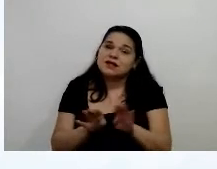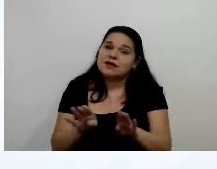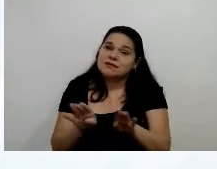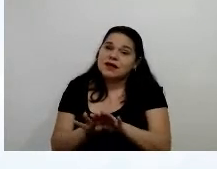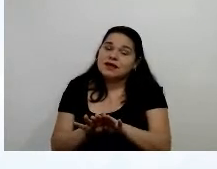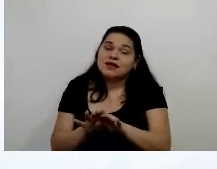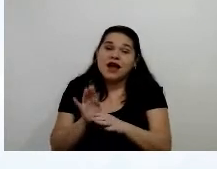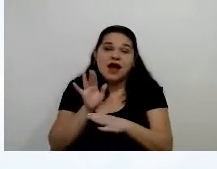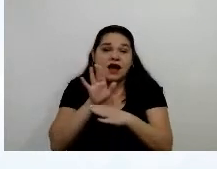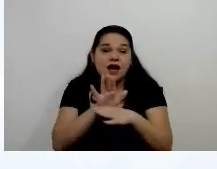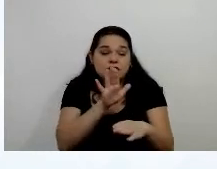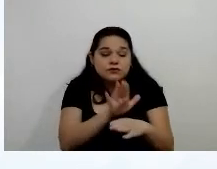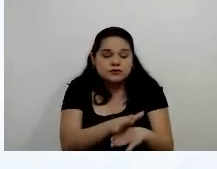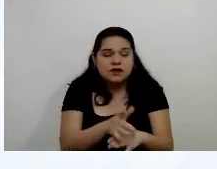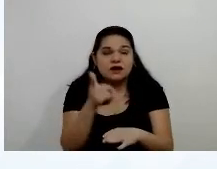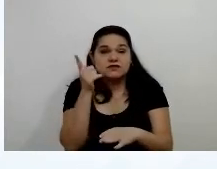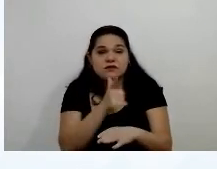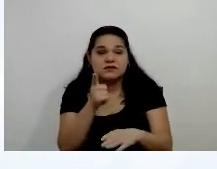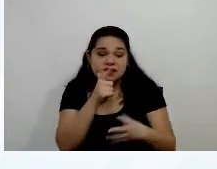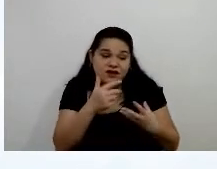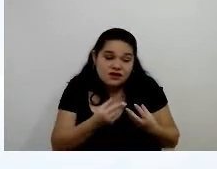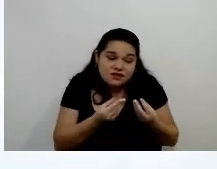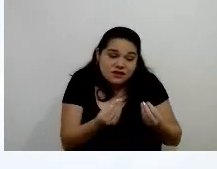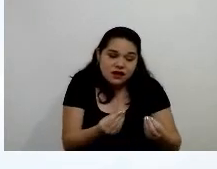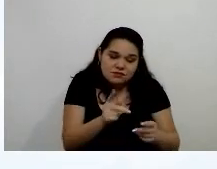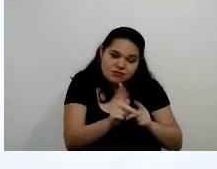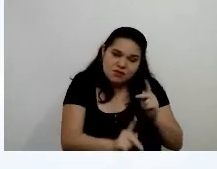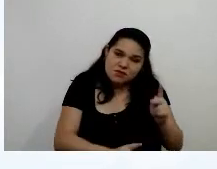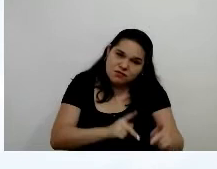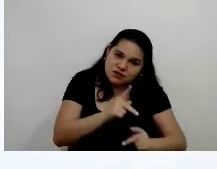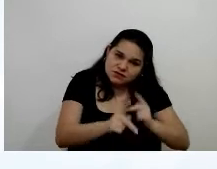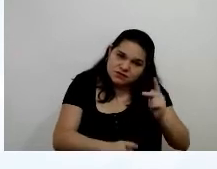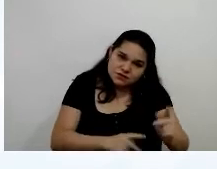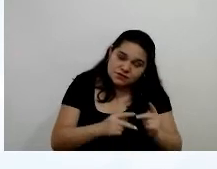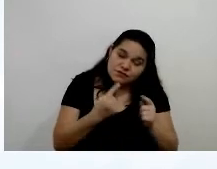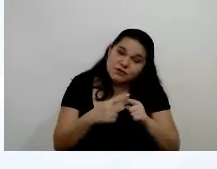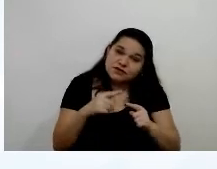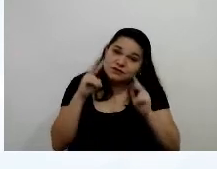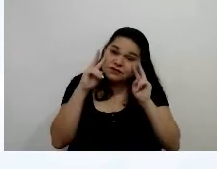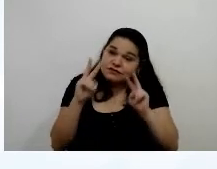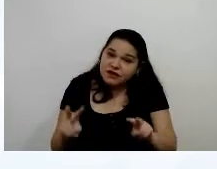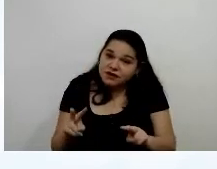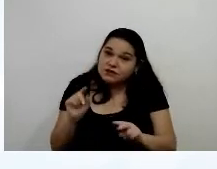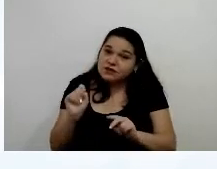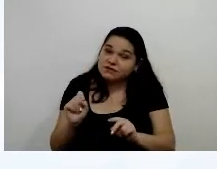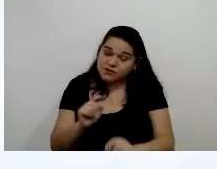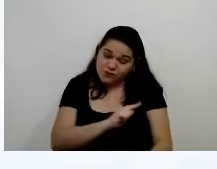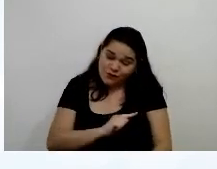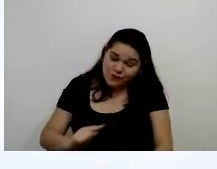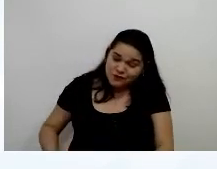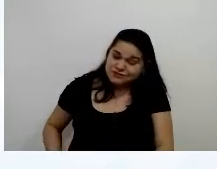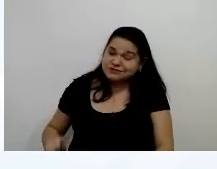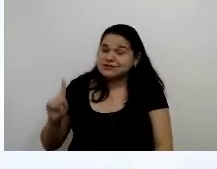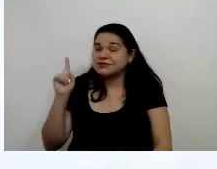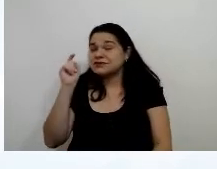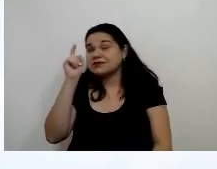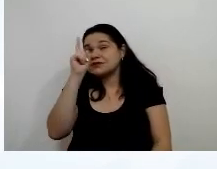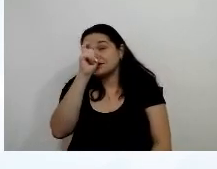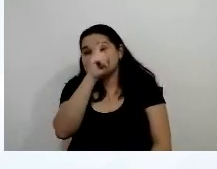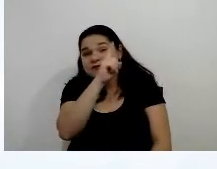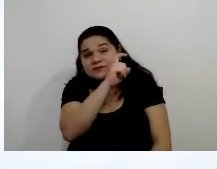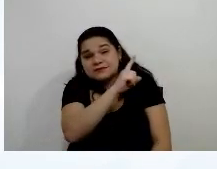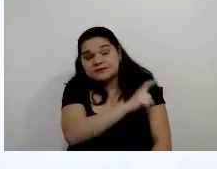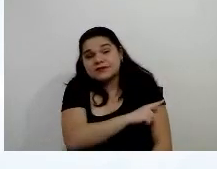gente consegue dar à população, né? A gente vê que o governo tem uma dificuldade enorme de